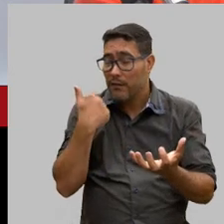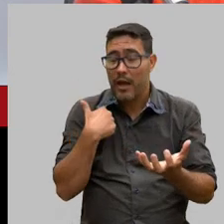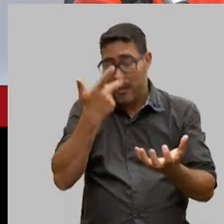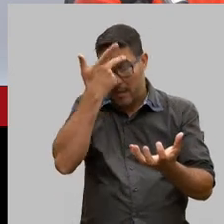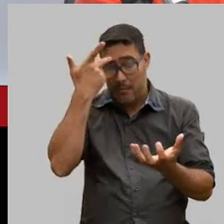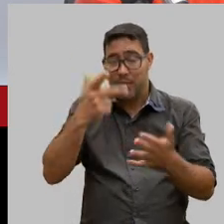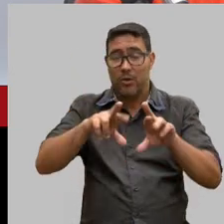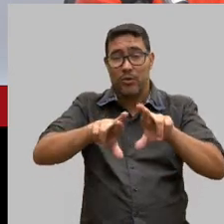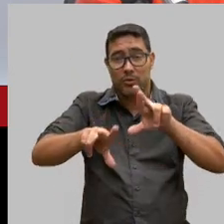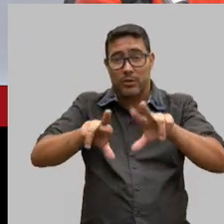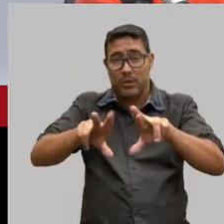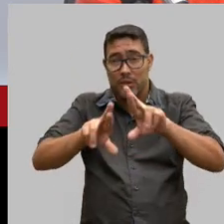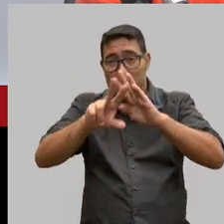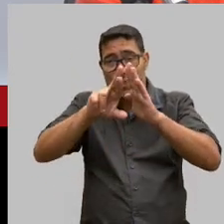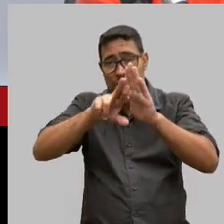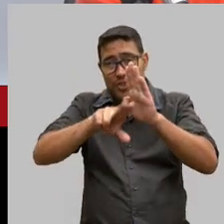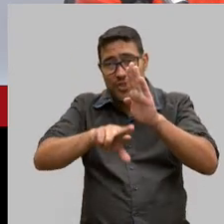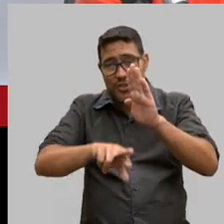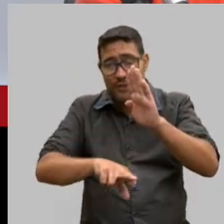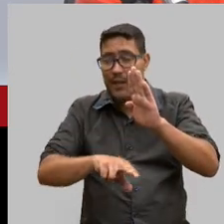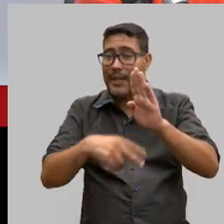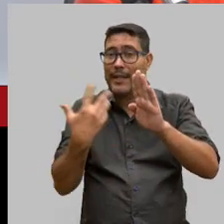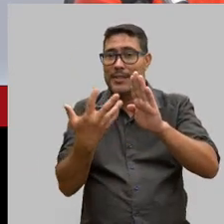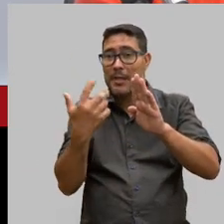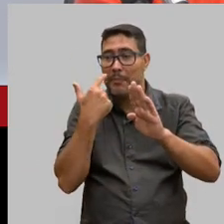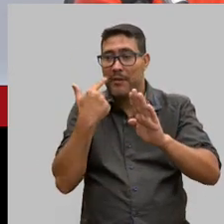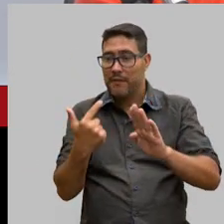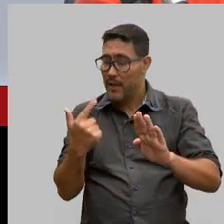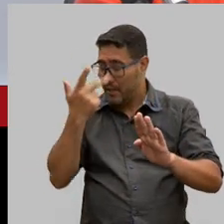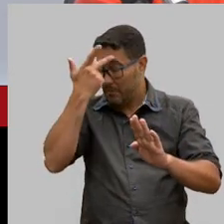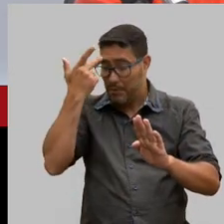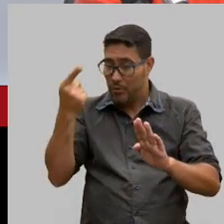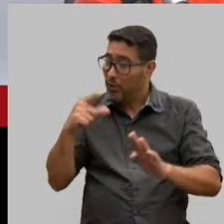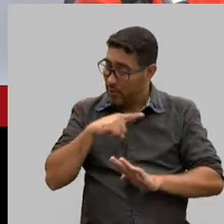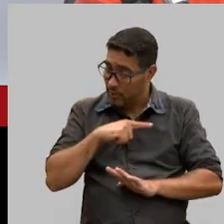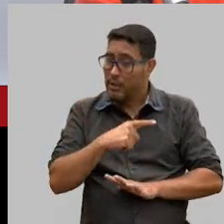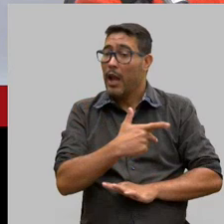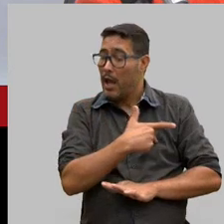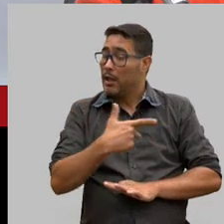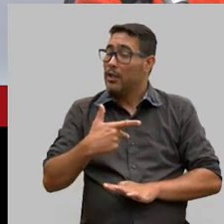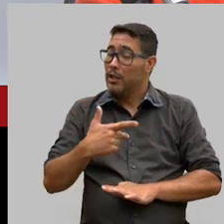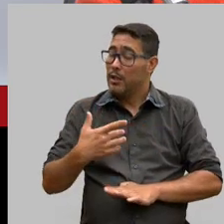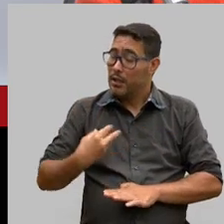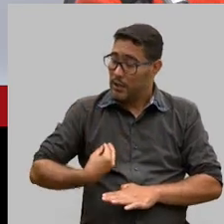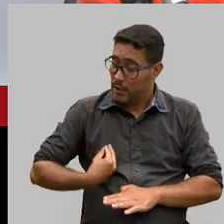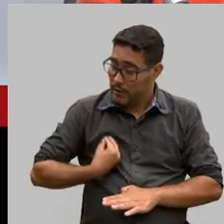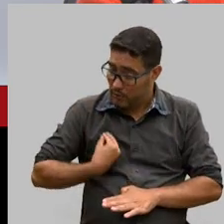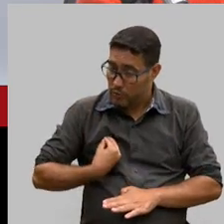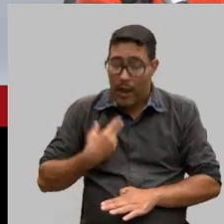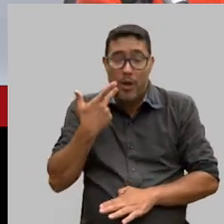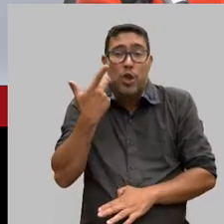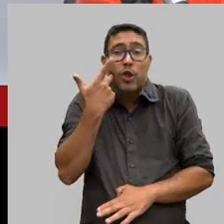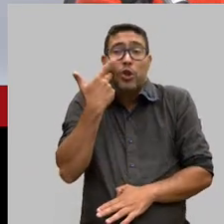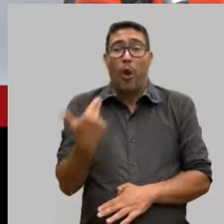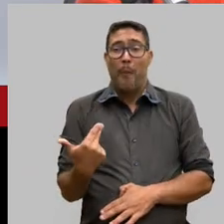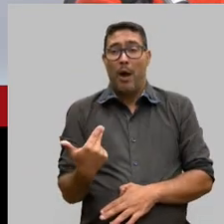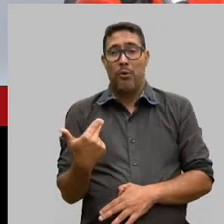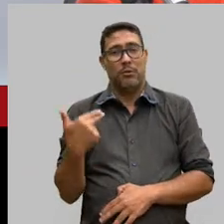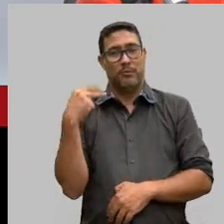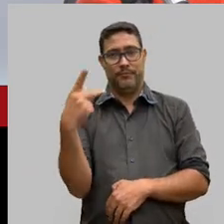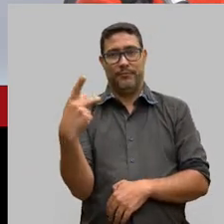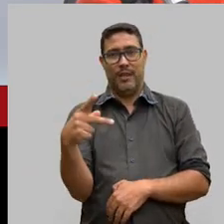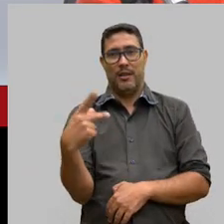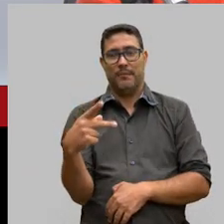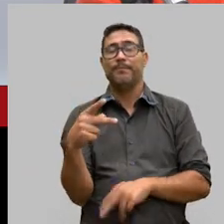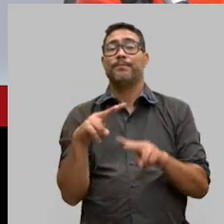mais saúde Sabe eles olhassem a a diversidade como uma forma natural de ser então eu a